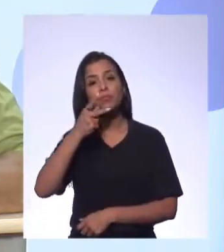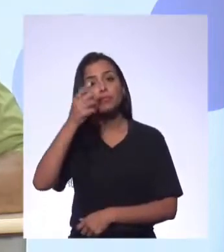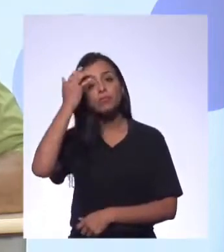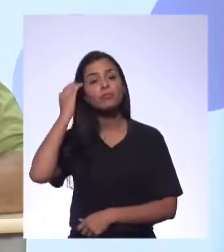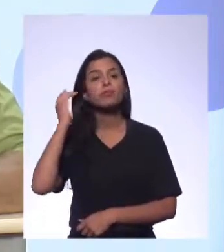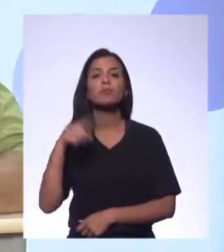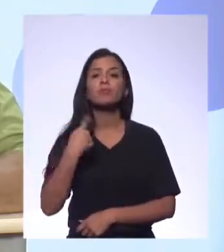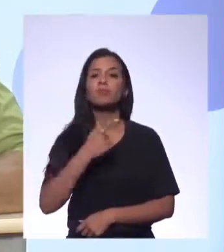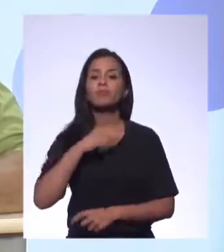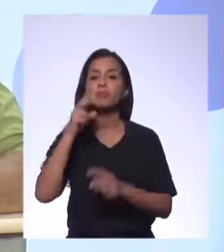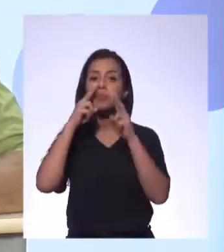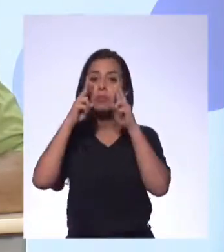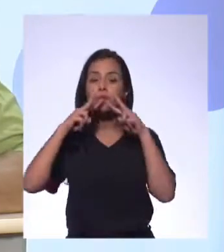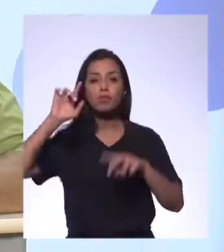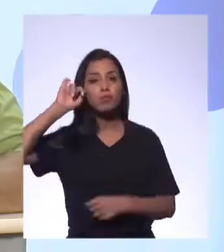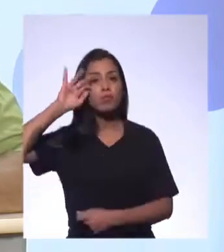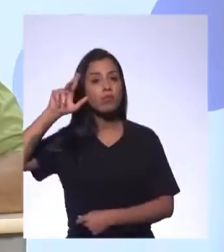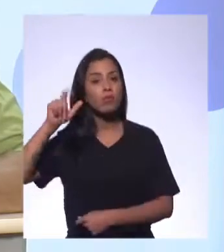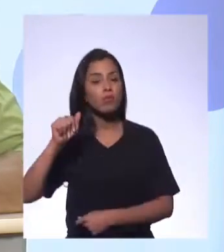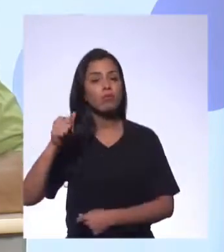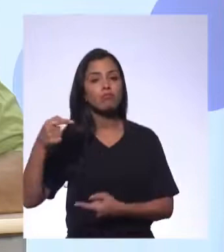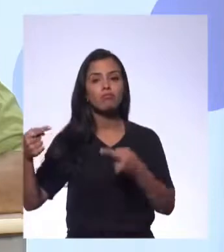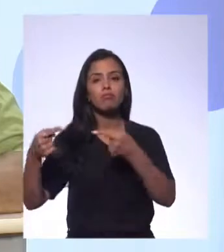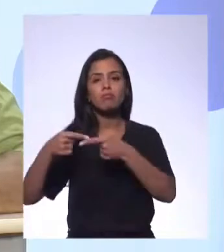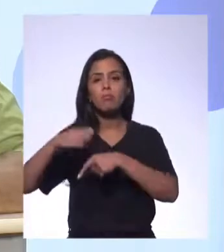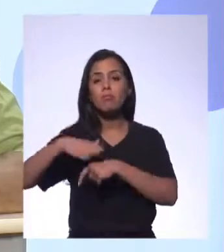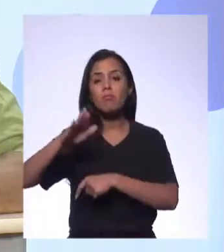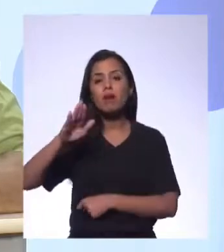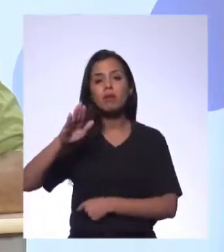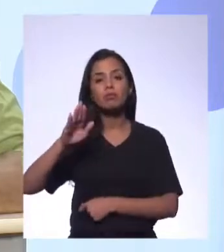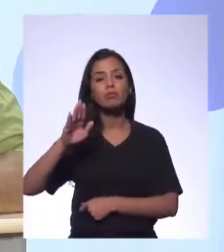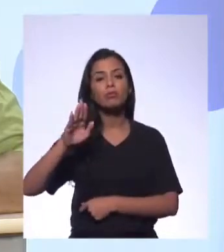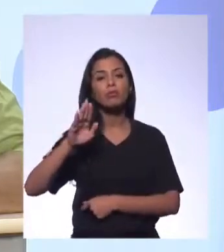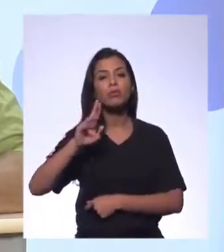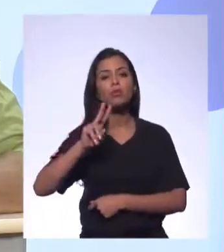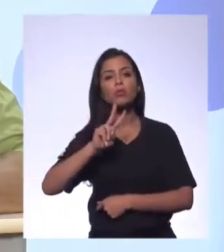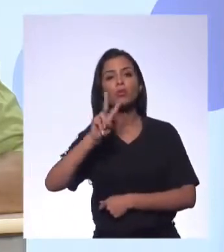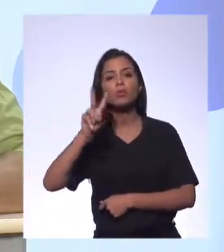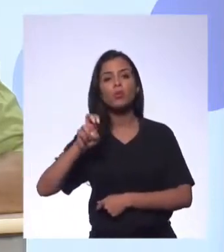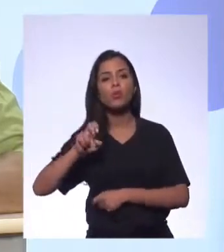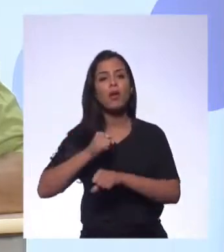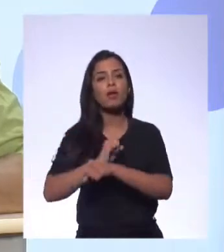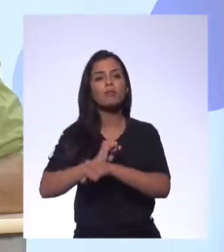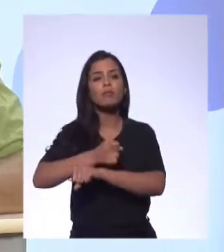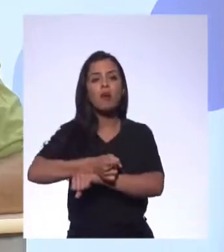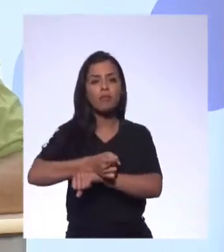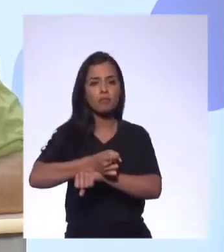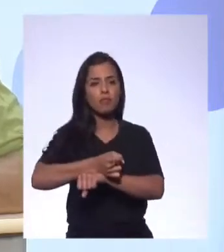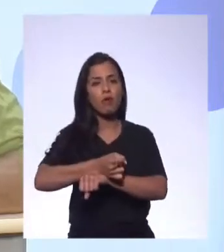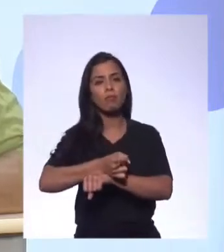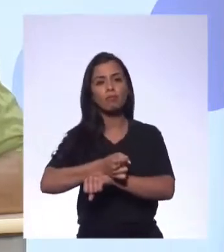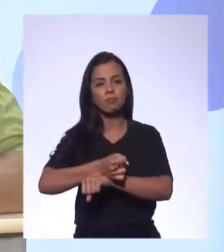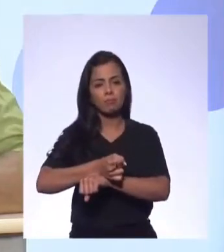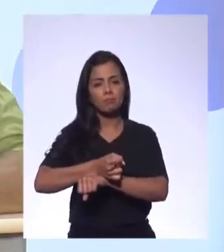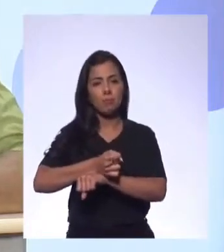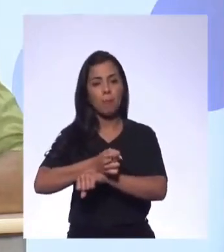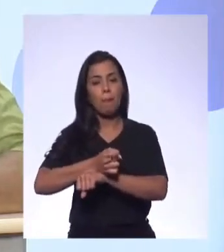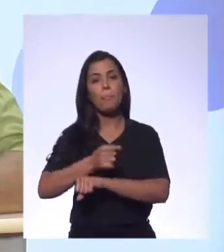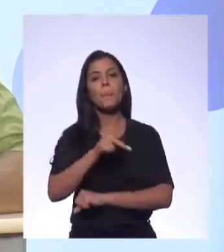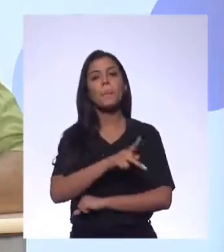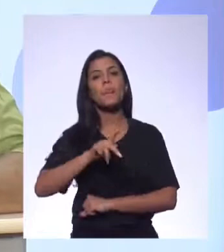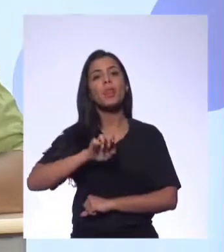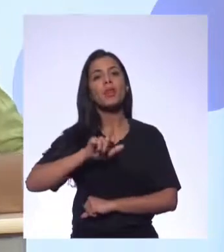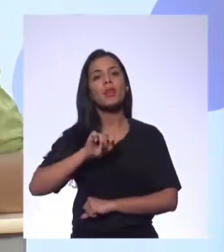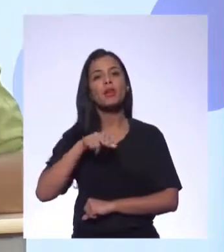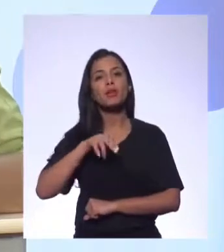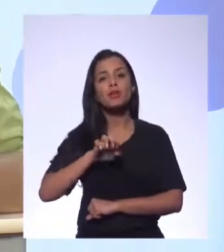visão da África ainda muito relacionada à questão da escravidão. A professora Elaine pede para nós